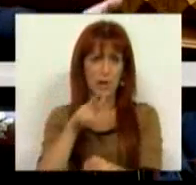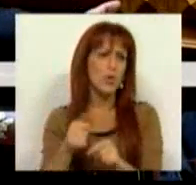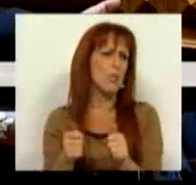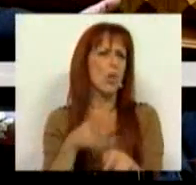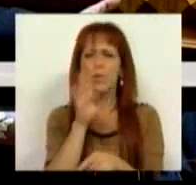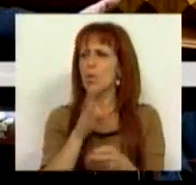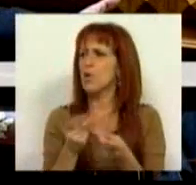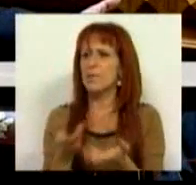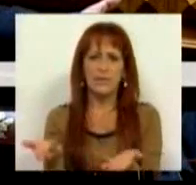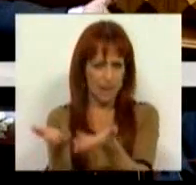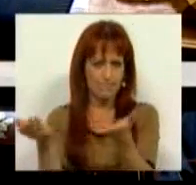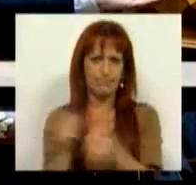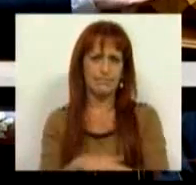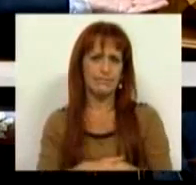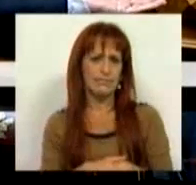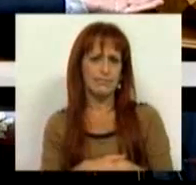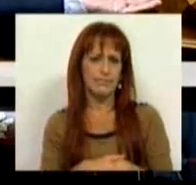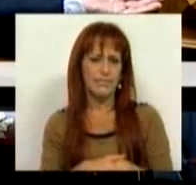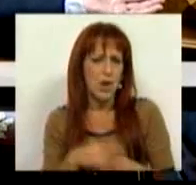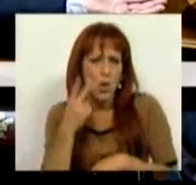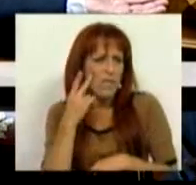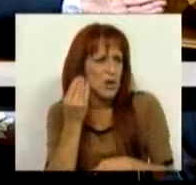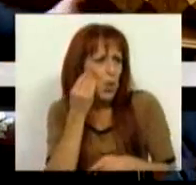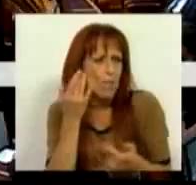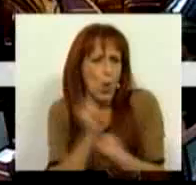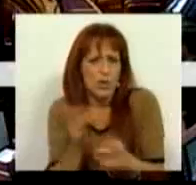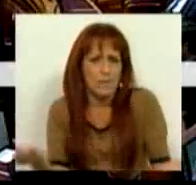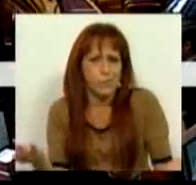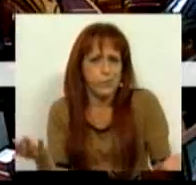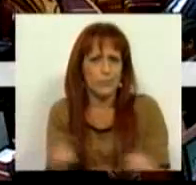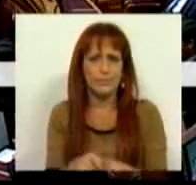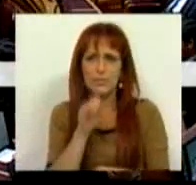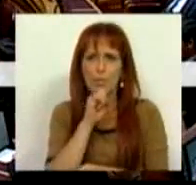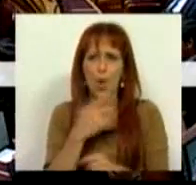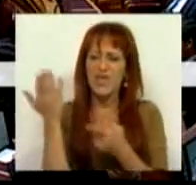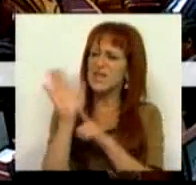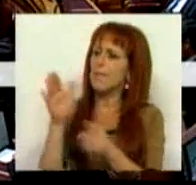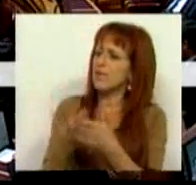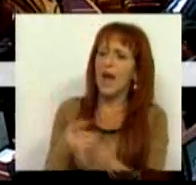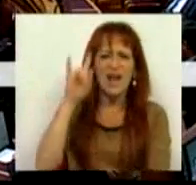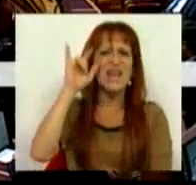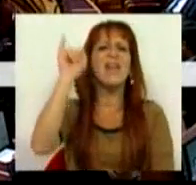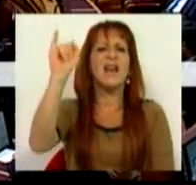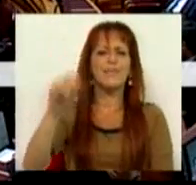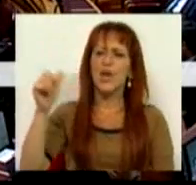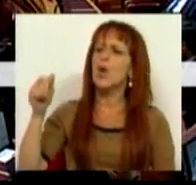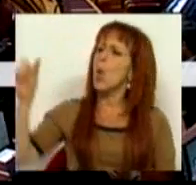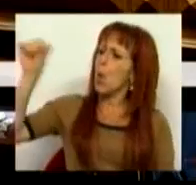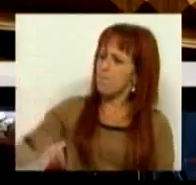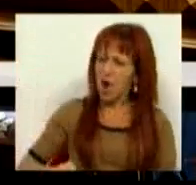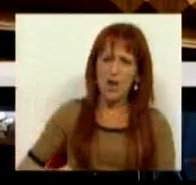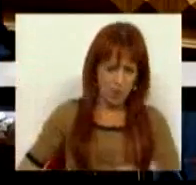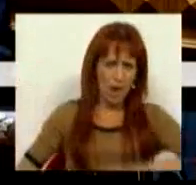esta é uma boa execução orçamental. Não vejo outra forma de poder exemplificar esta ideia de